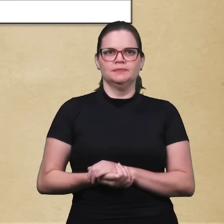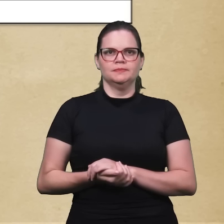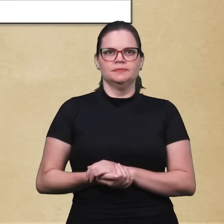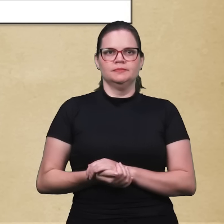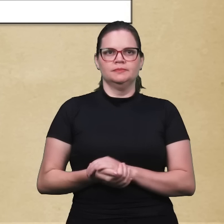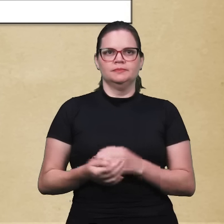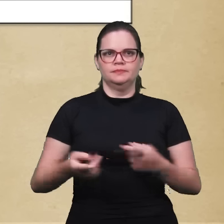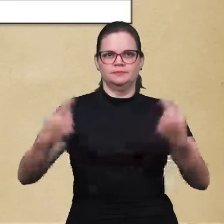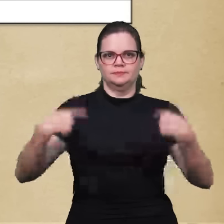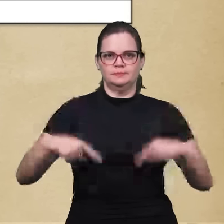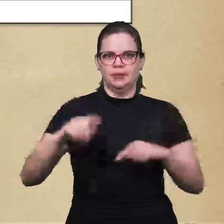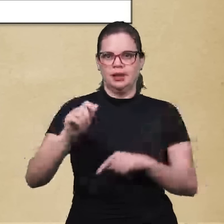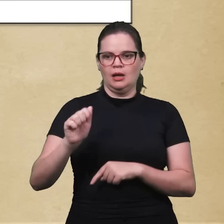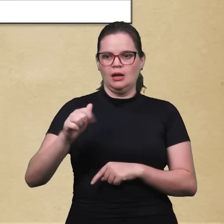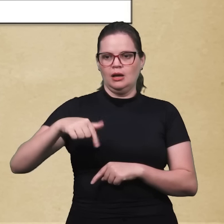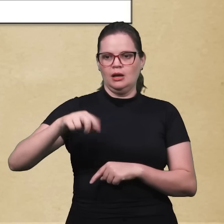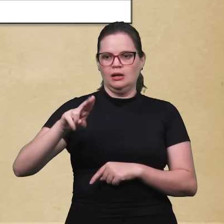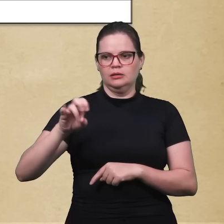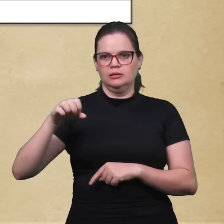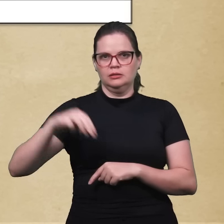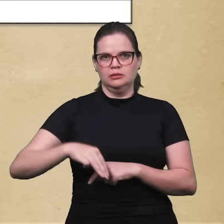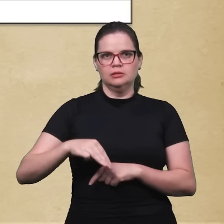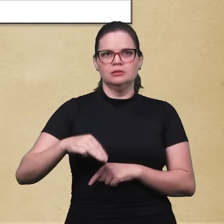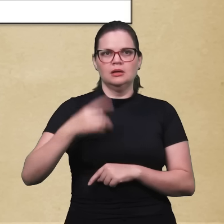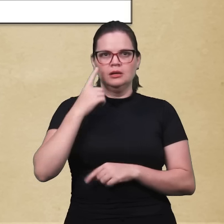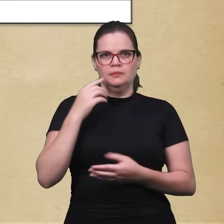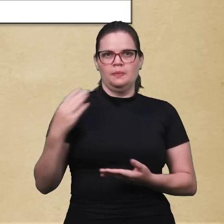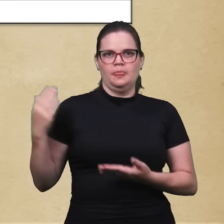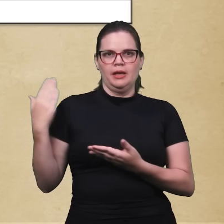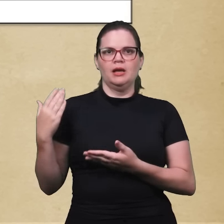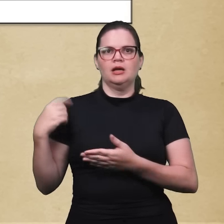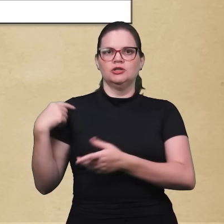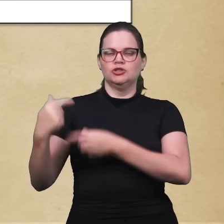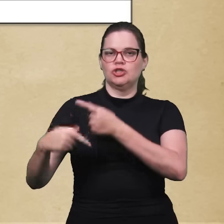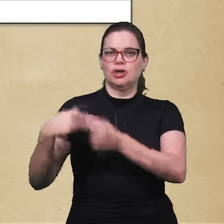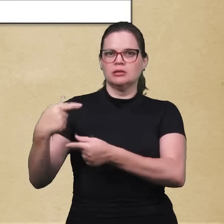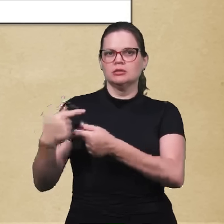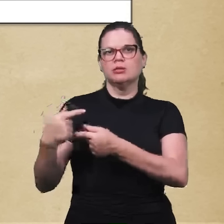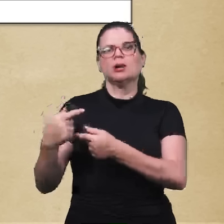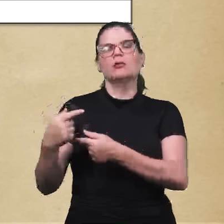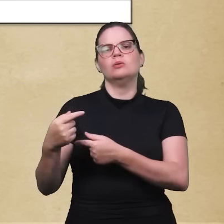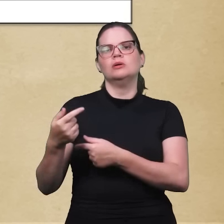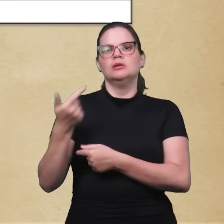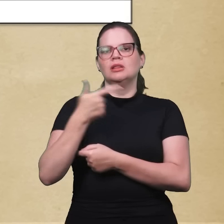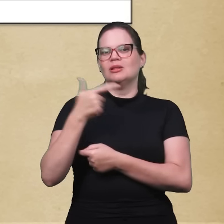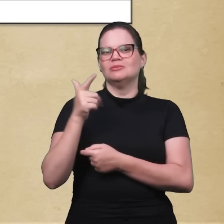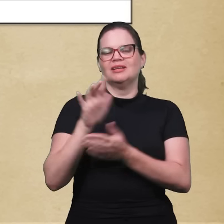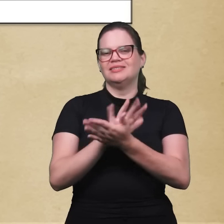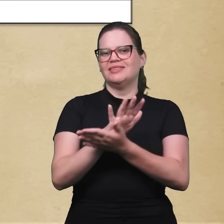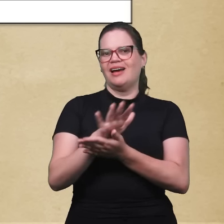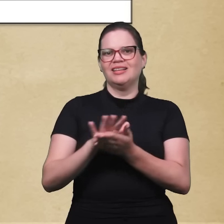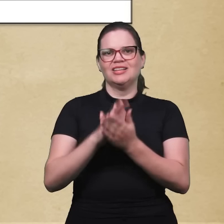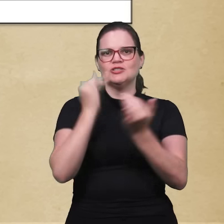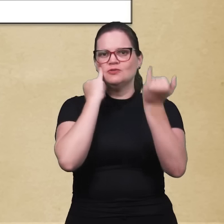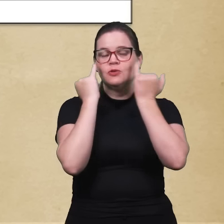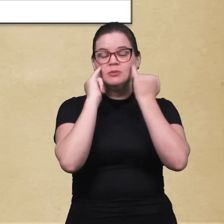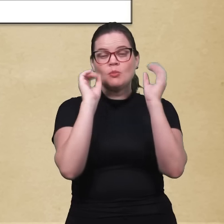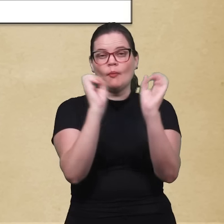é uma geração obscura, um anonimato, né? Que não existe, né? Comentários.